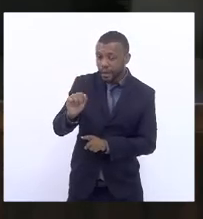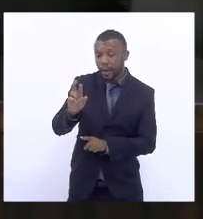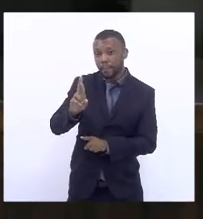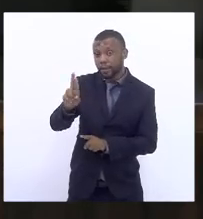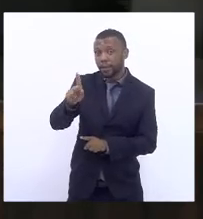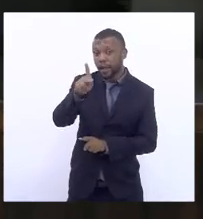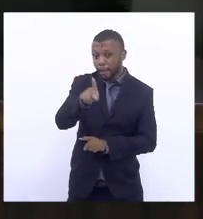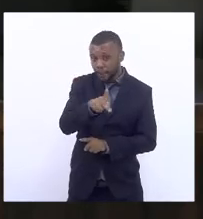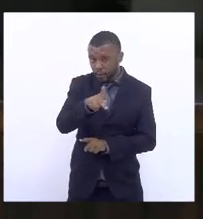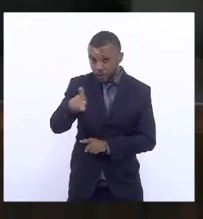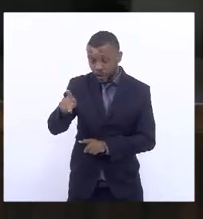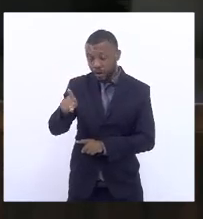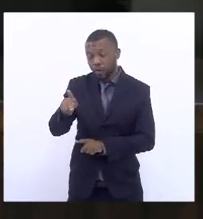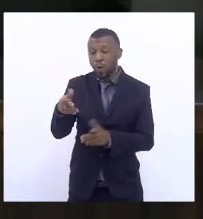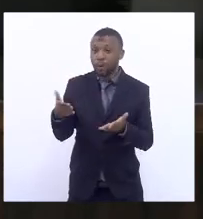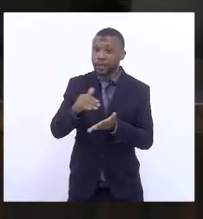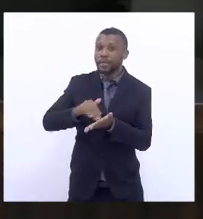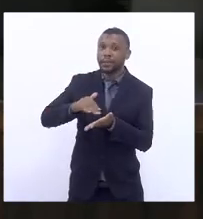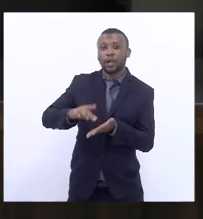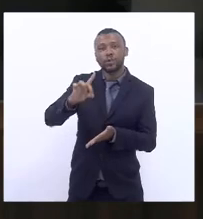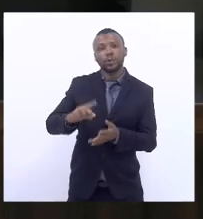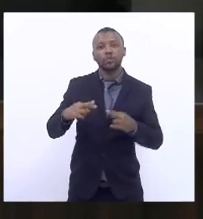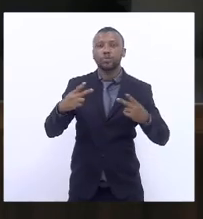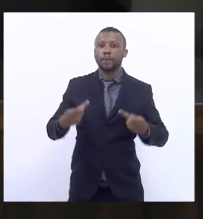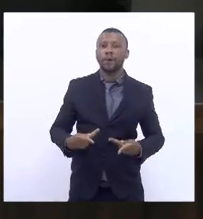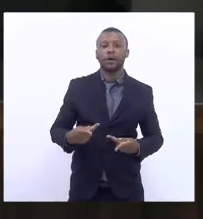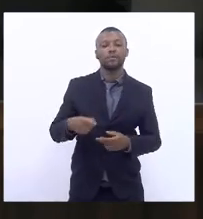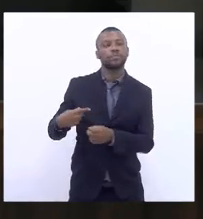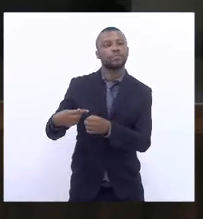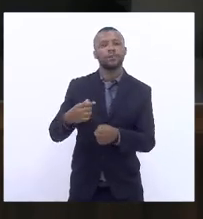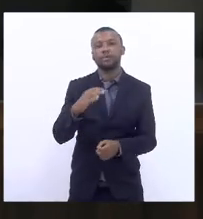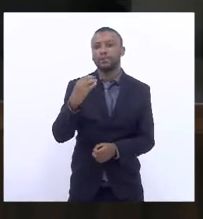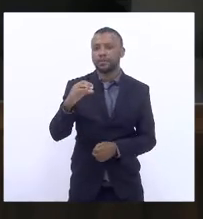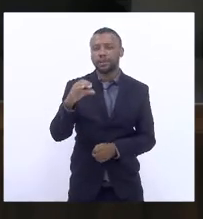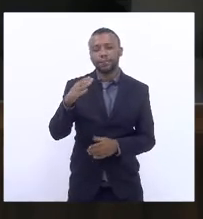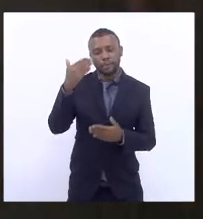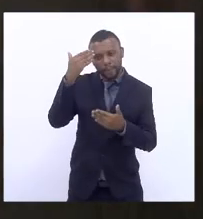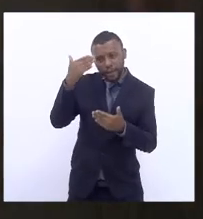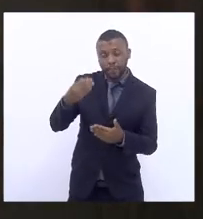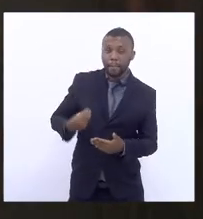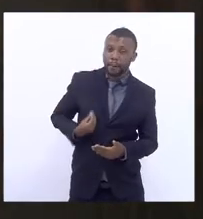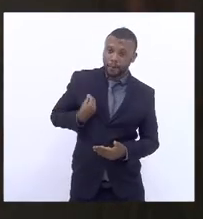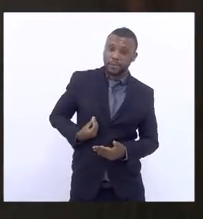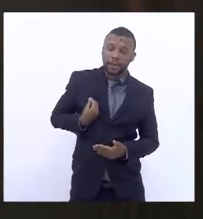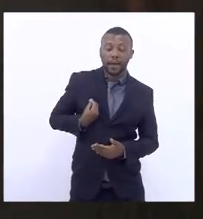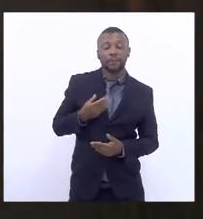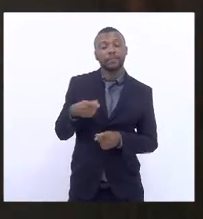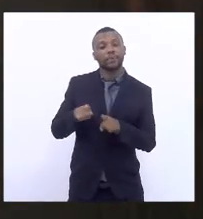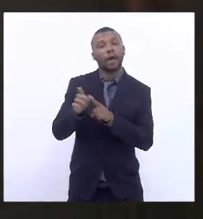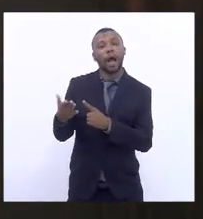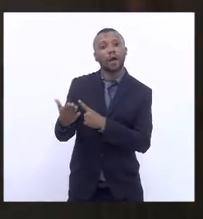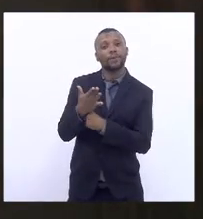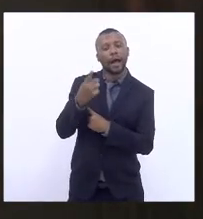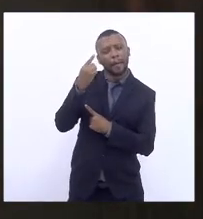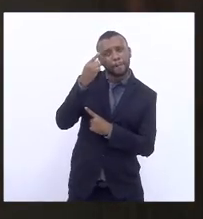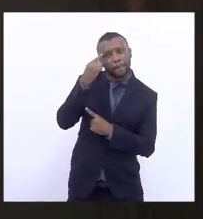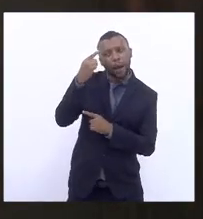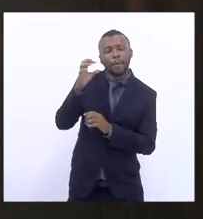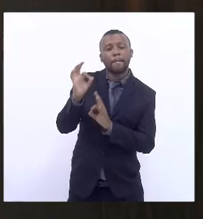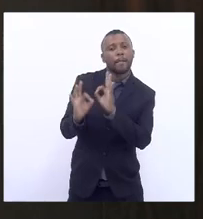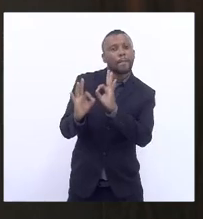hoje secretário de Direitos Humanos de Niterói. Rafael, obrigado por sua presença e obrigado por ajudar a idealizar esta